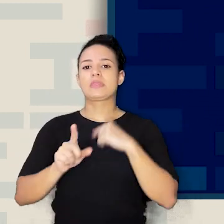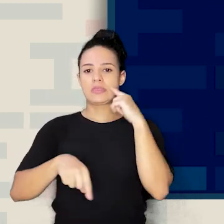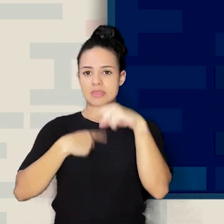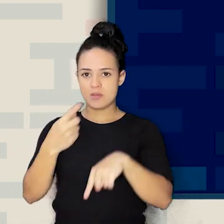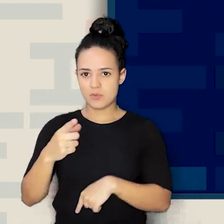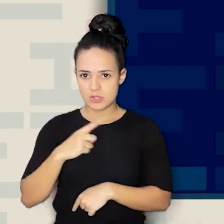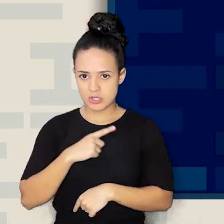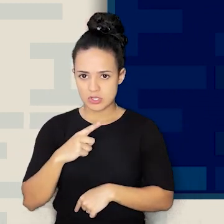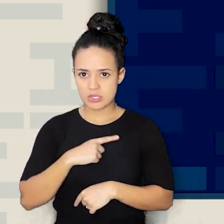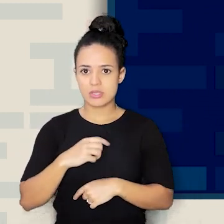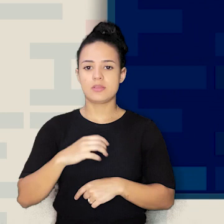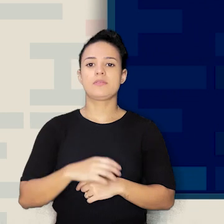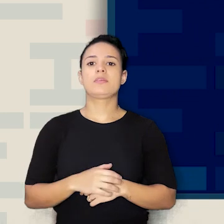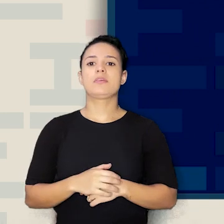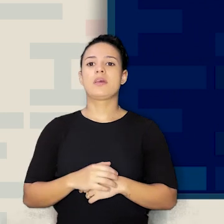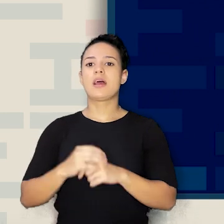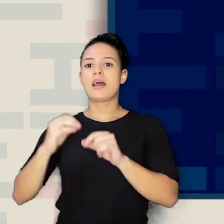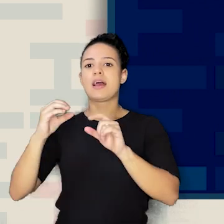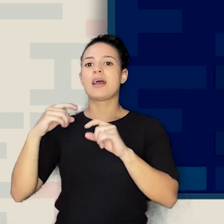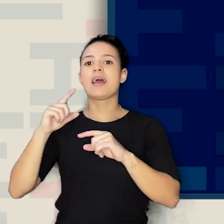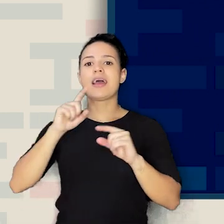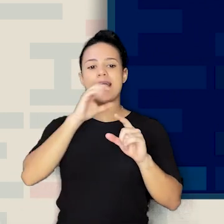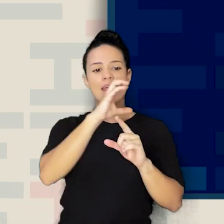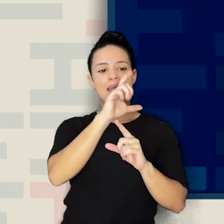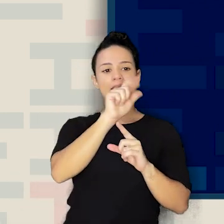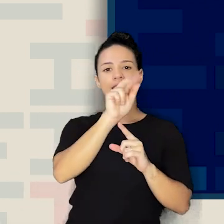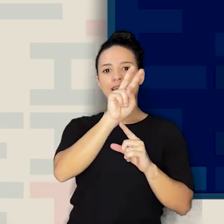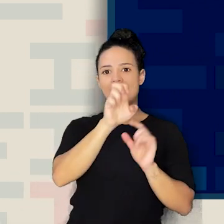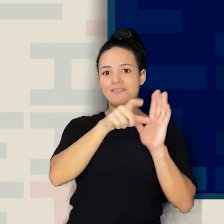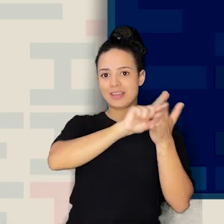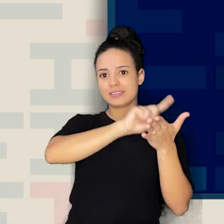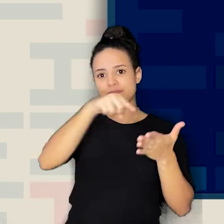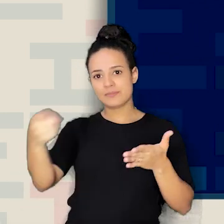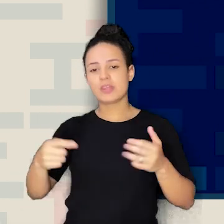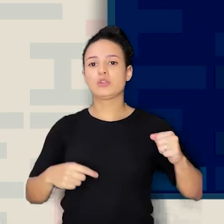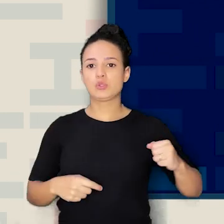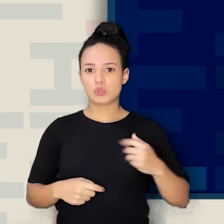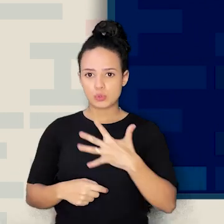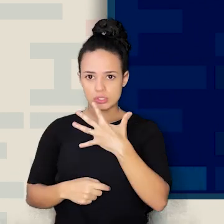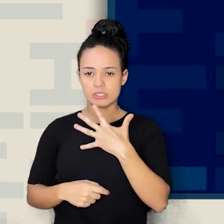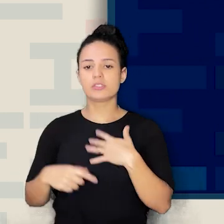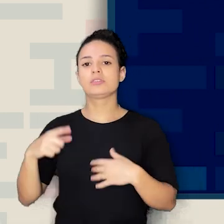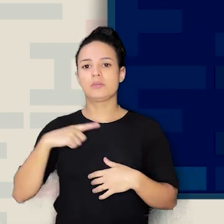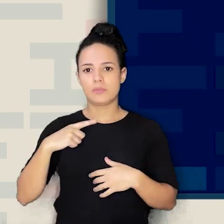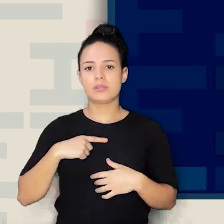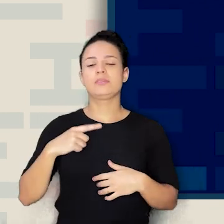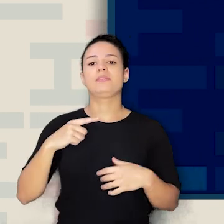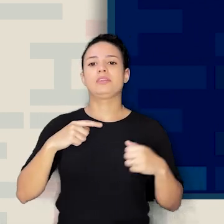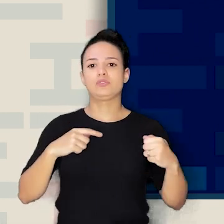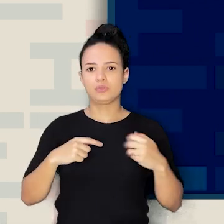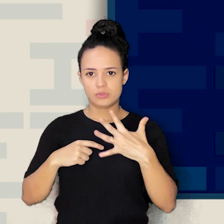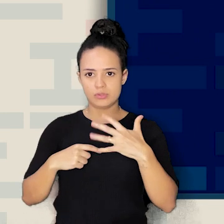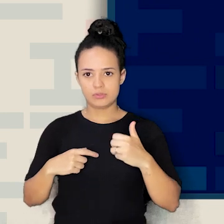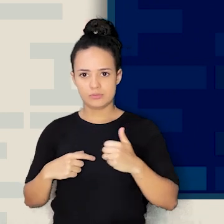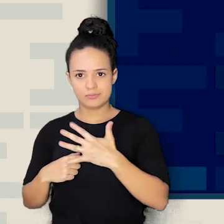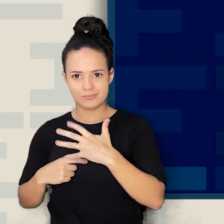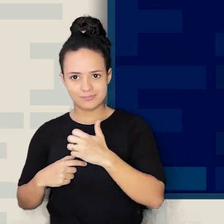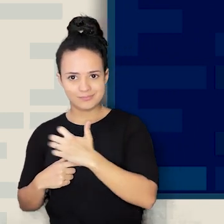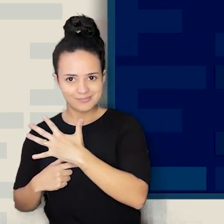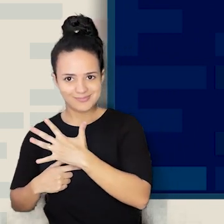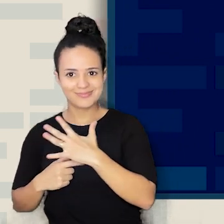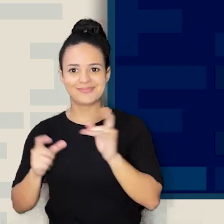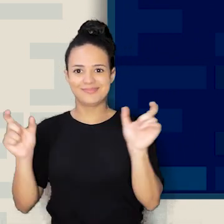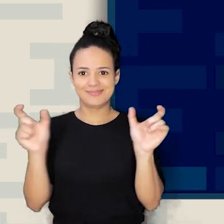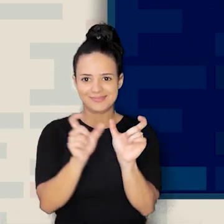Geralmente vem depois a clave. O sustenido, da mesma forma, sustenido, sustenido, sustenido, eles vêm colados, e eu preciso